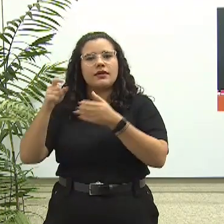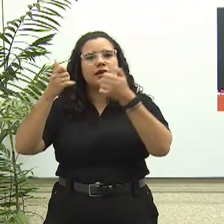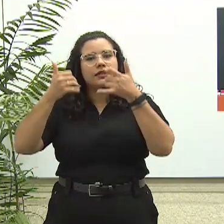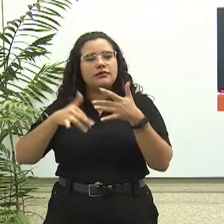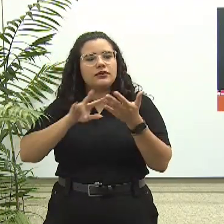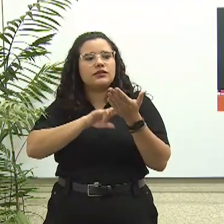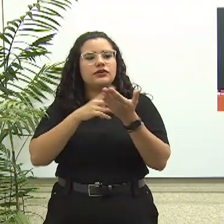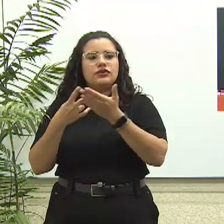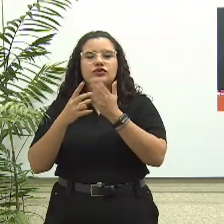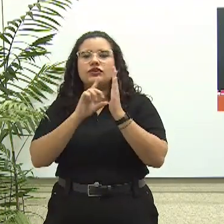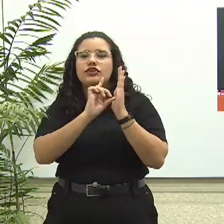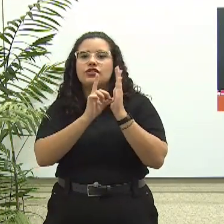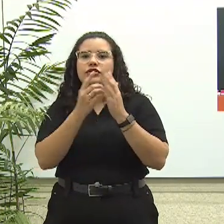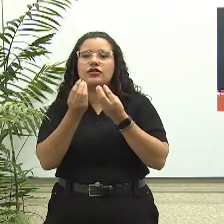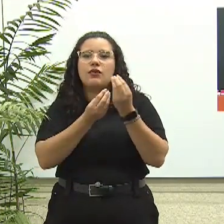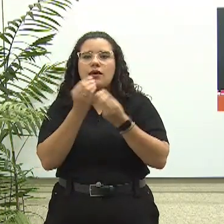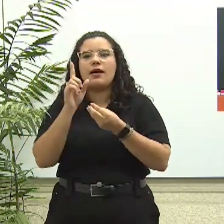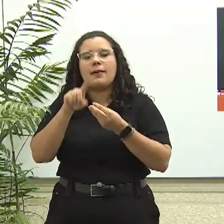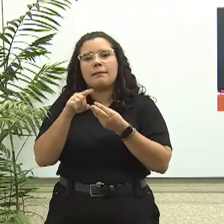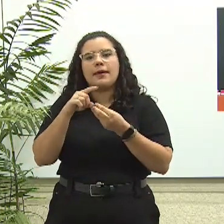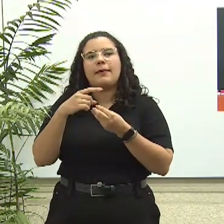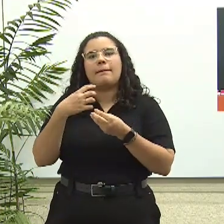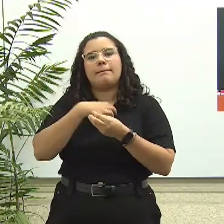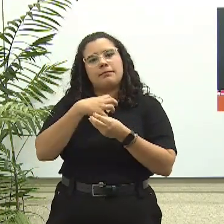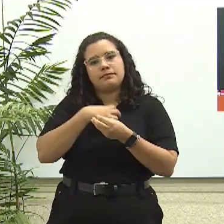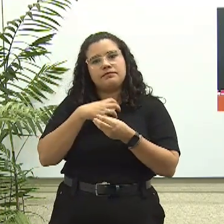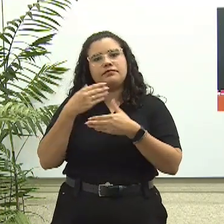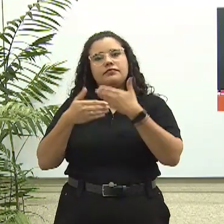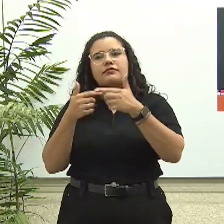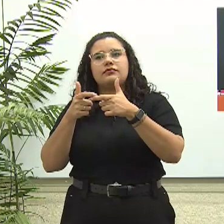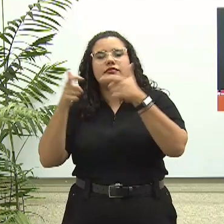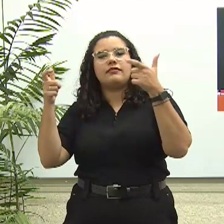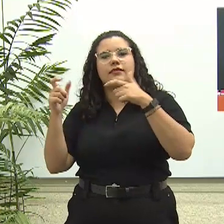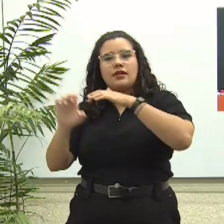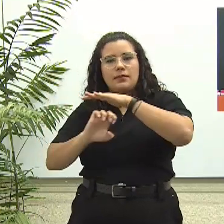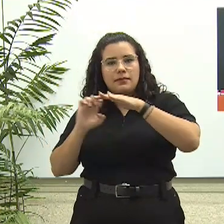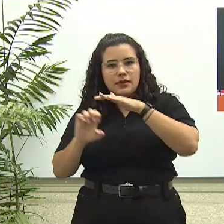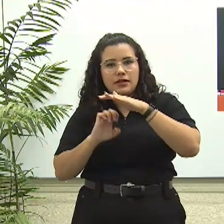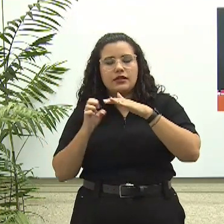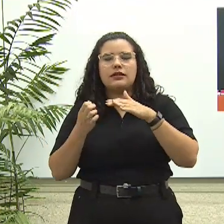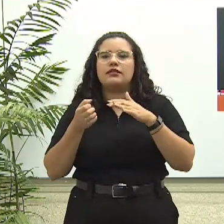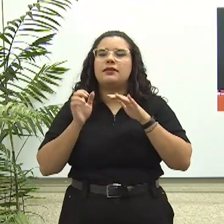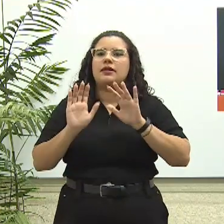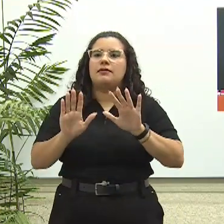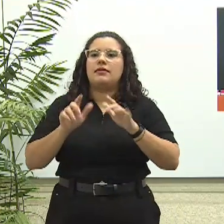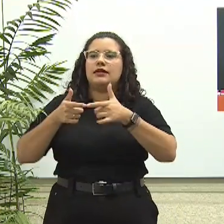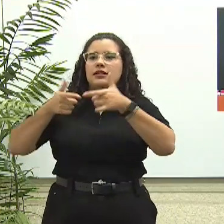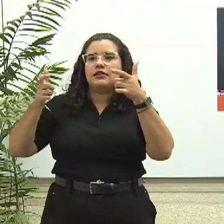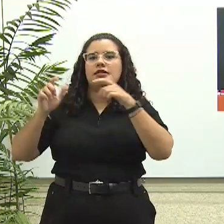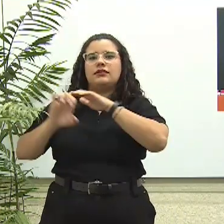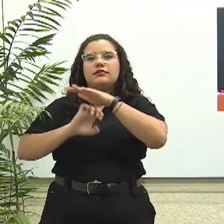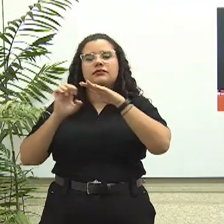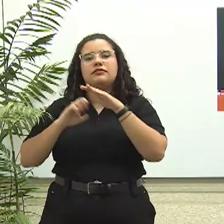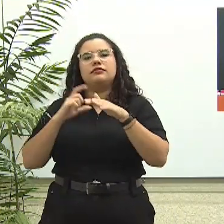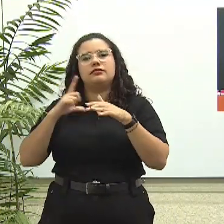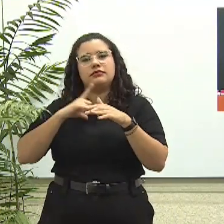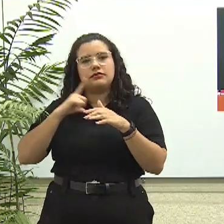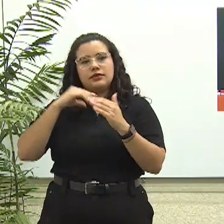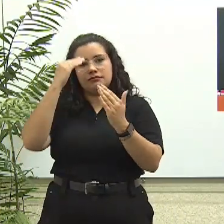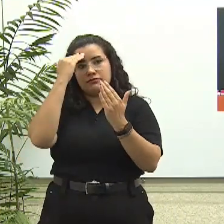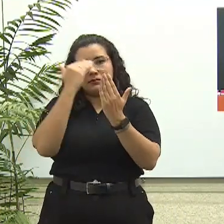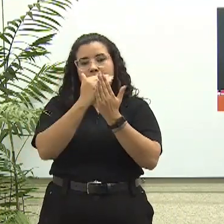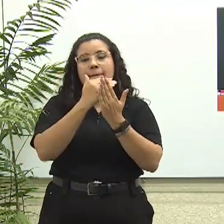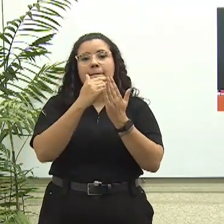colonialismo digital não só como uma concentração na mão de de grandes empresas mas grandes empresas que acabam cumprindo um papel